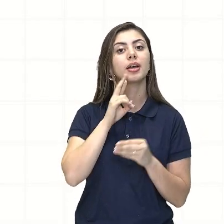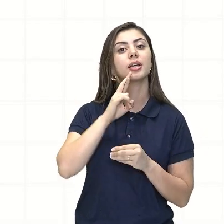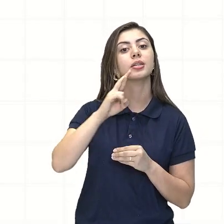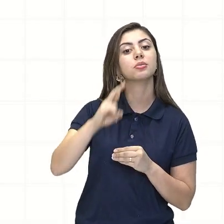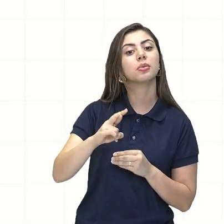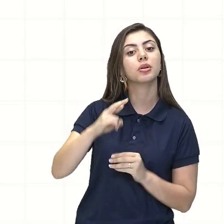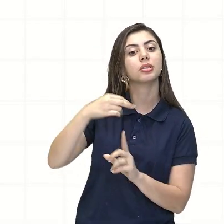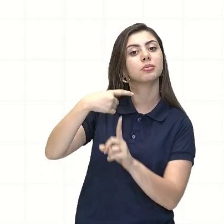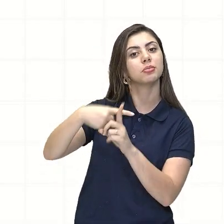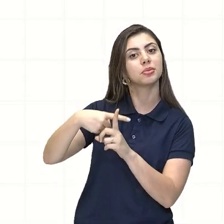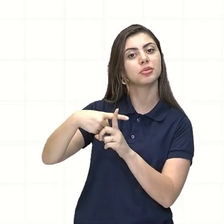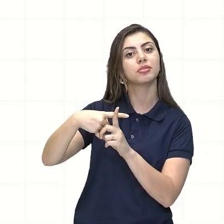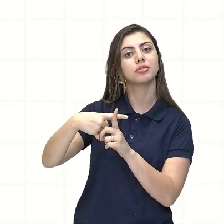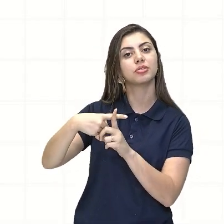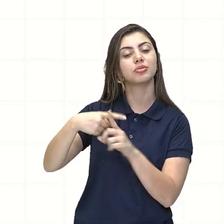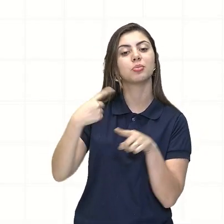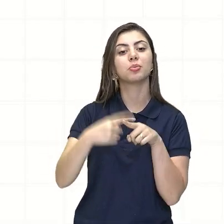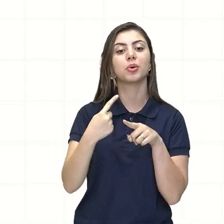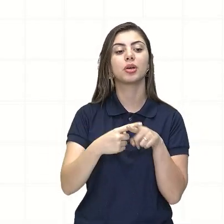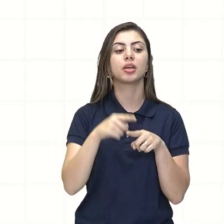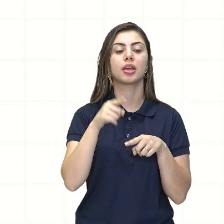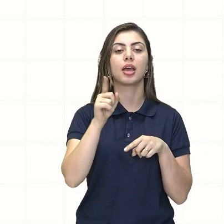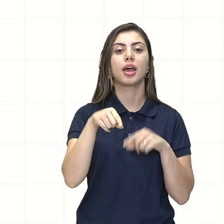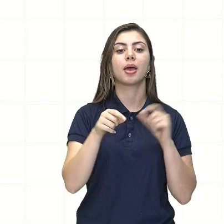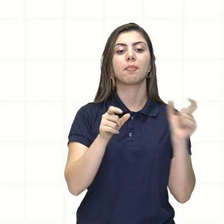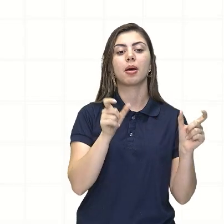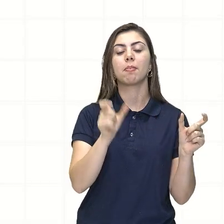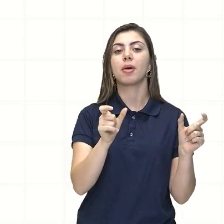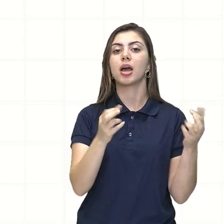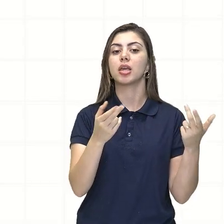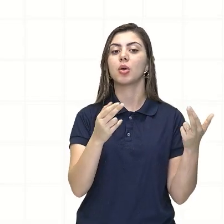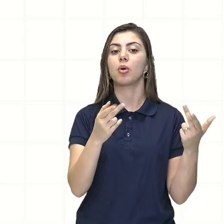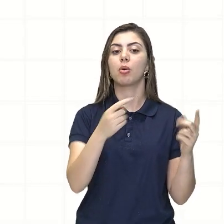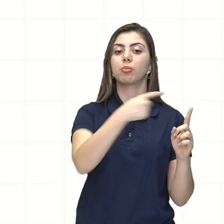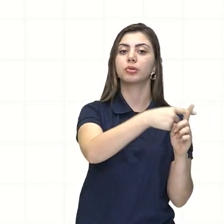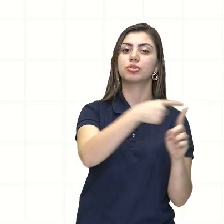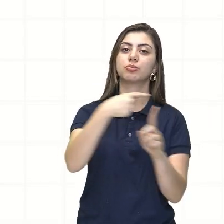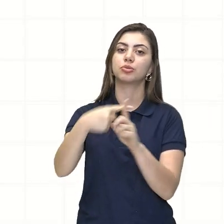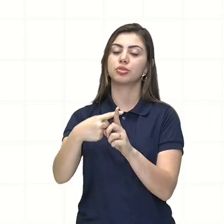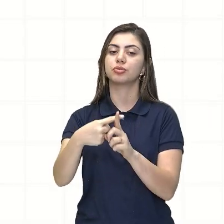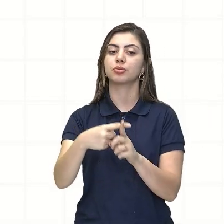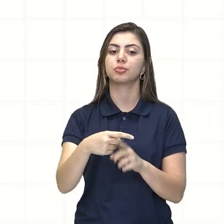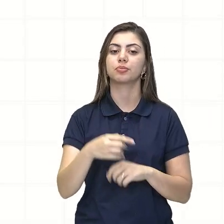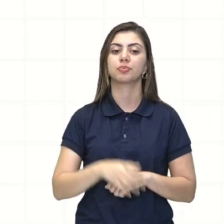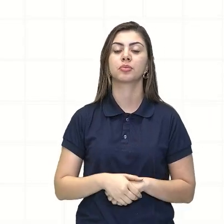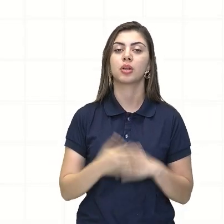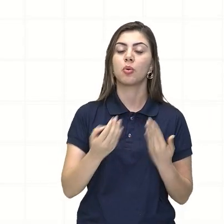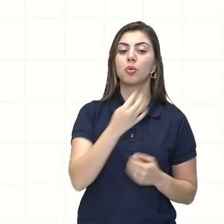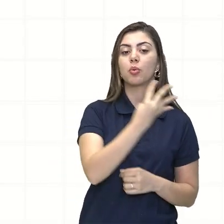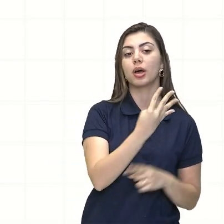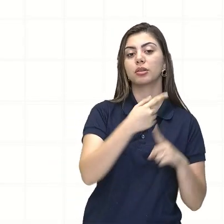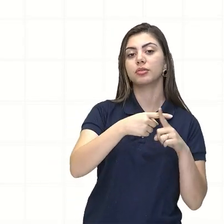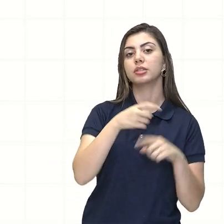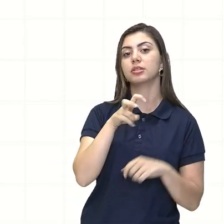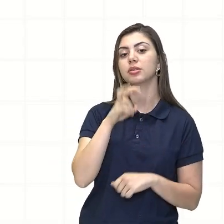os sinais são iguais, meu resultado é positivo. 4 vezes